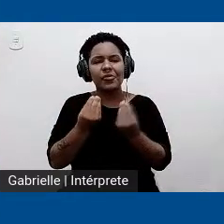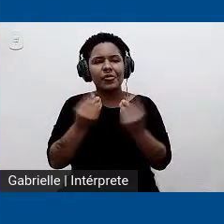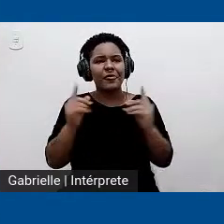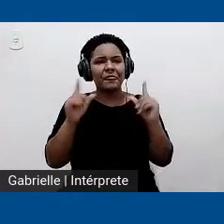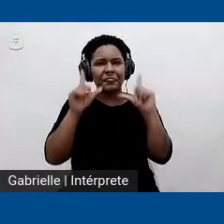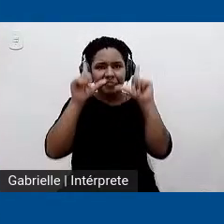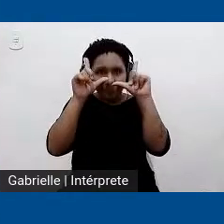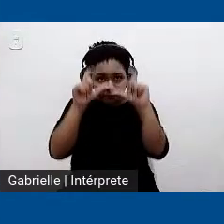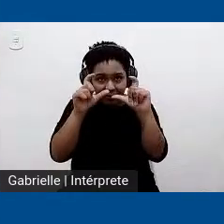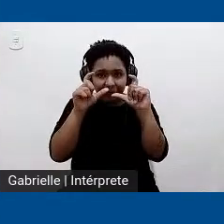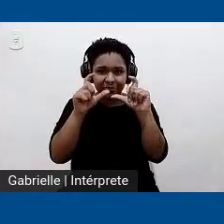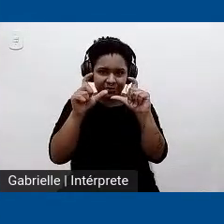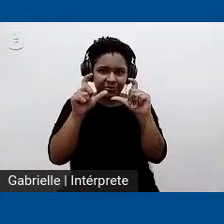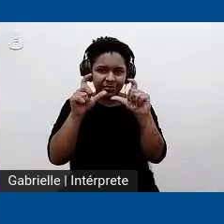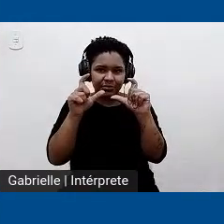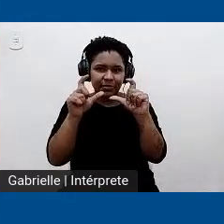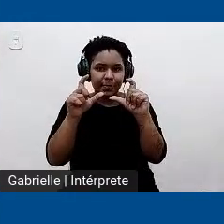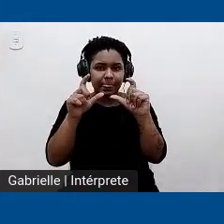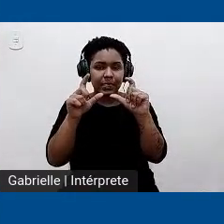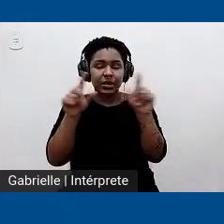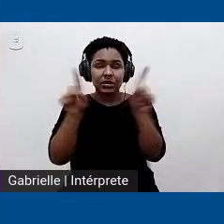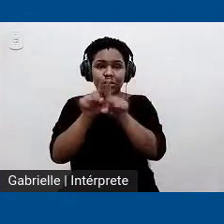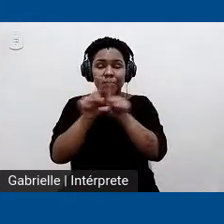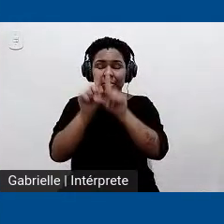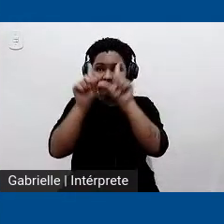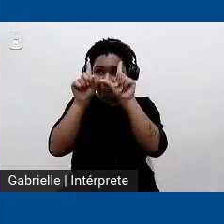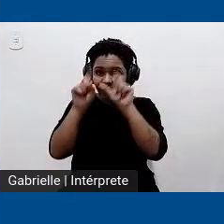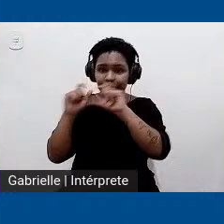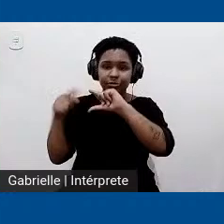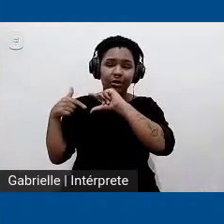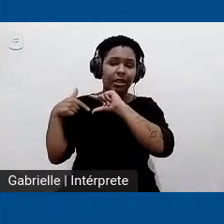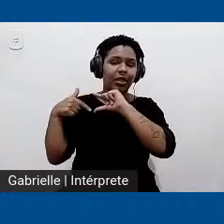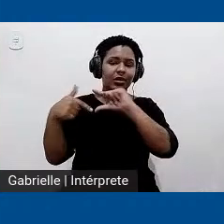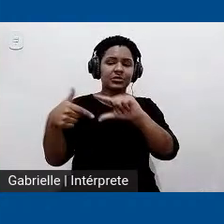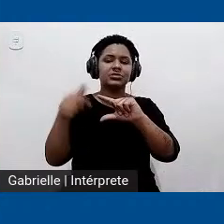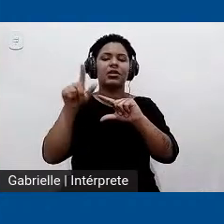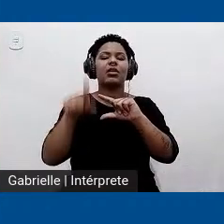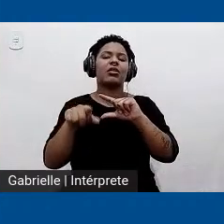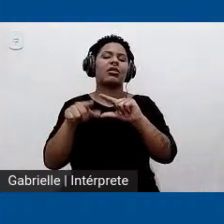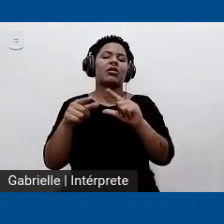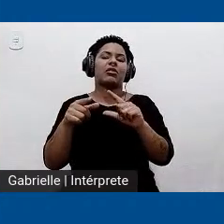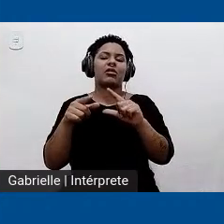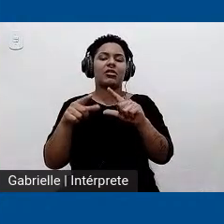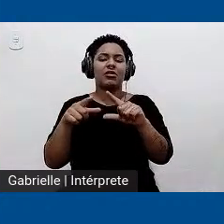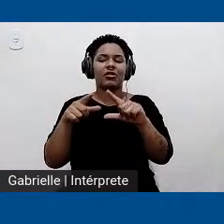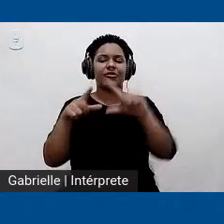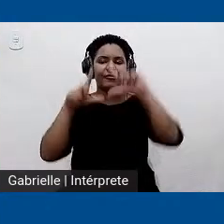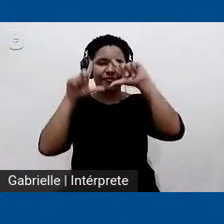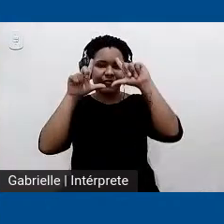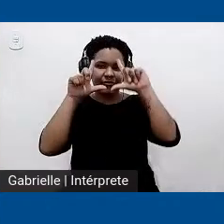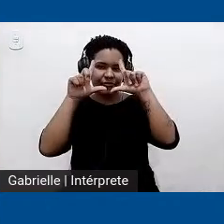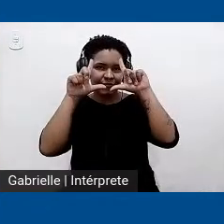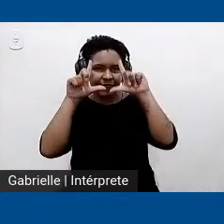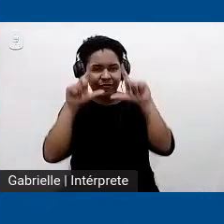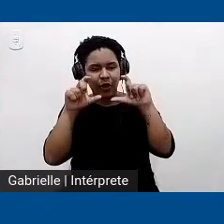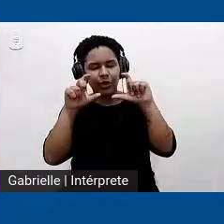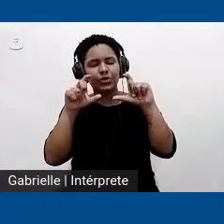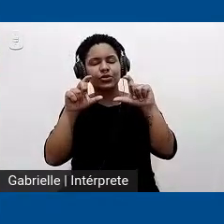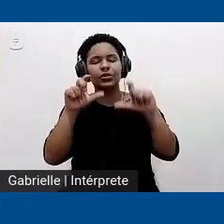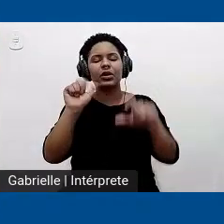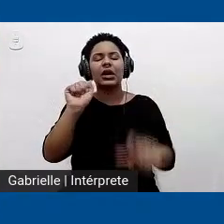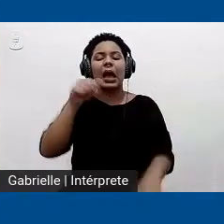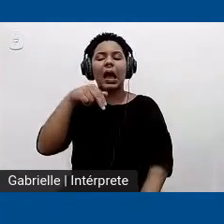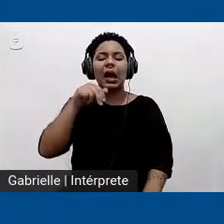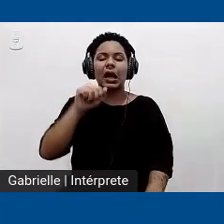fotografia, né? Sobretudo a fotografia clássica, a chamada analógica. Eu não gosto de usar esse termo